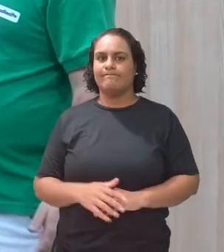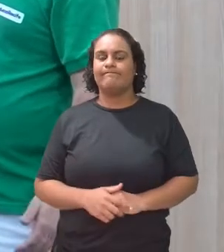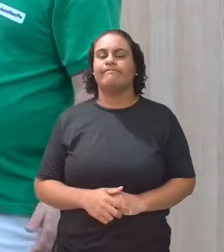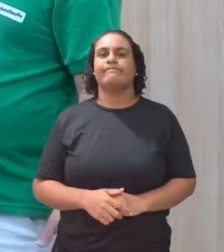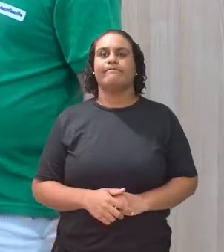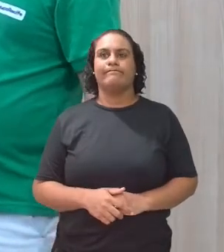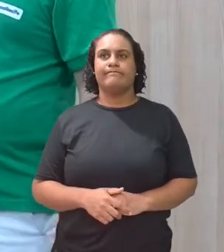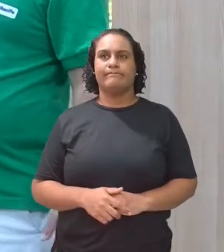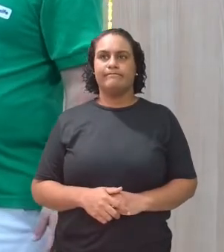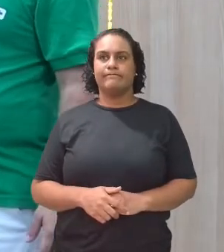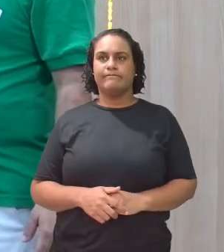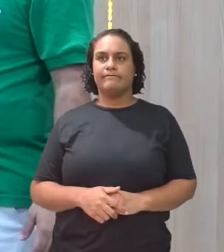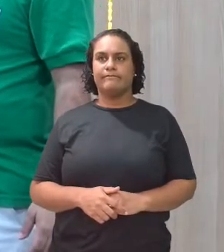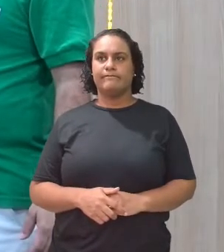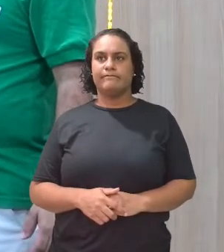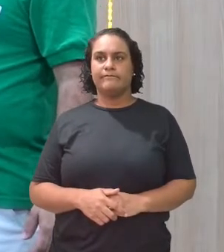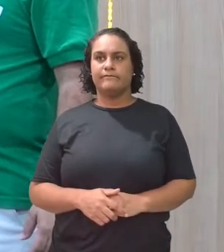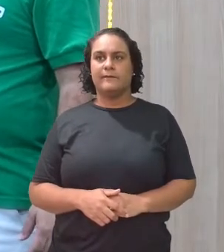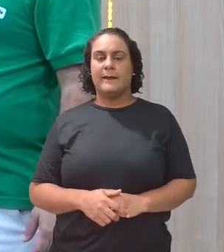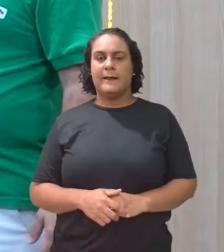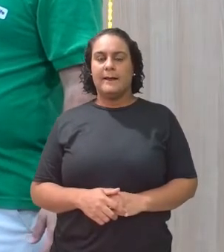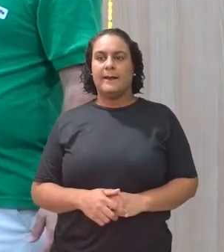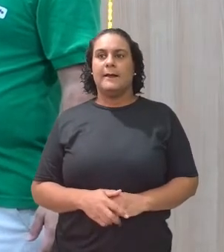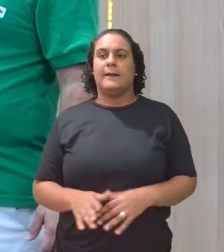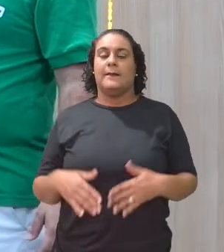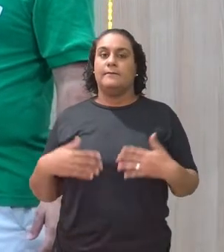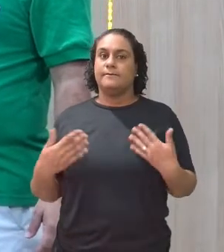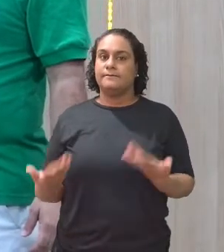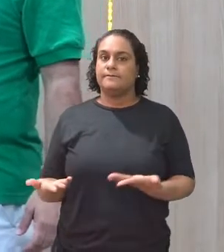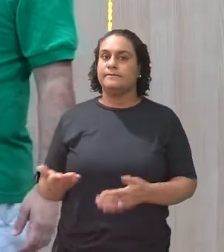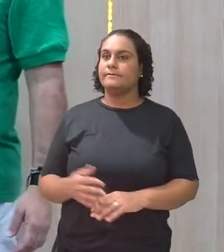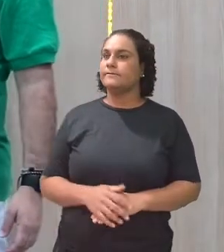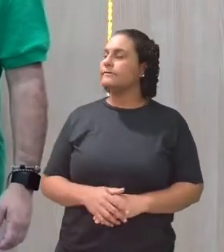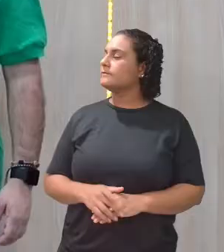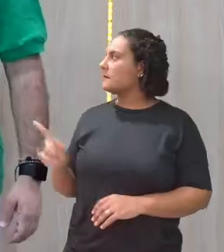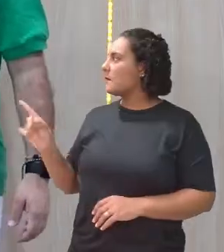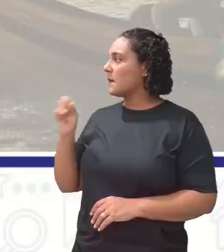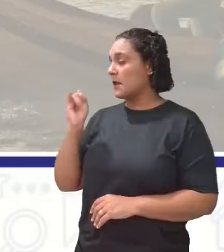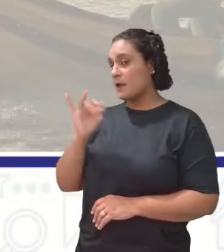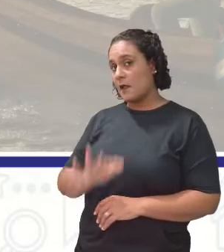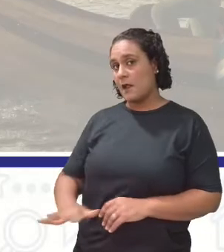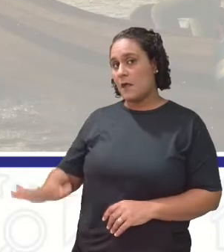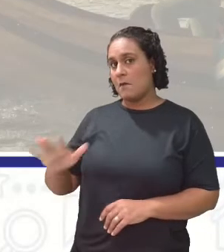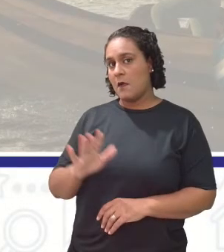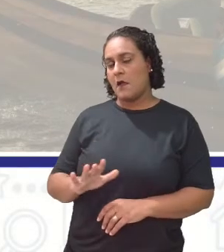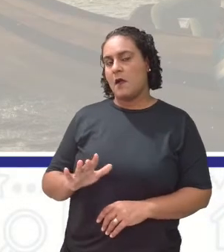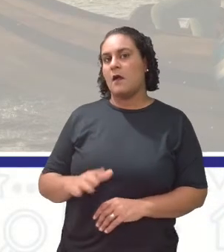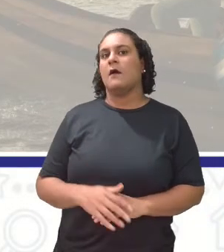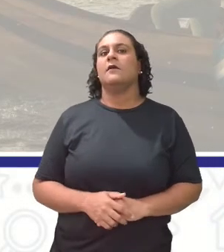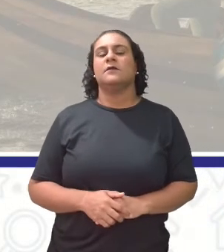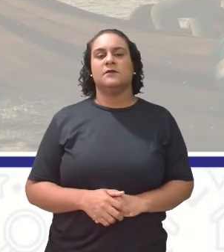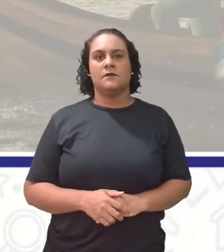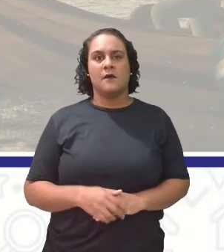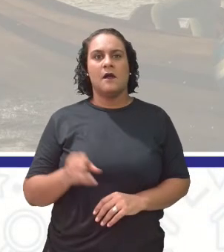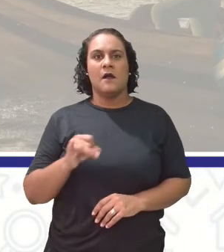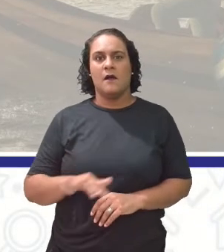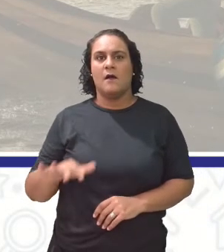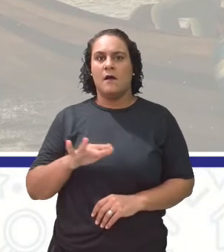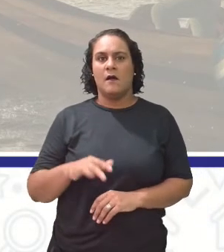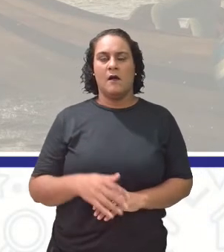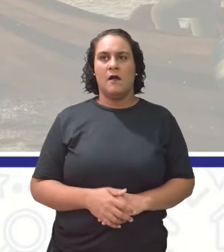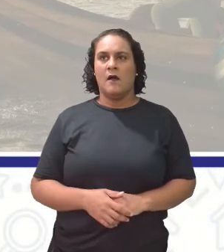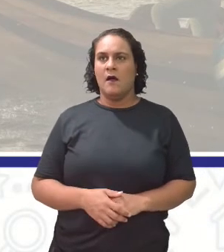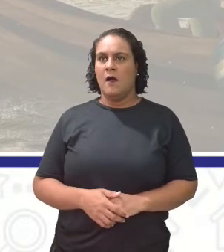xenofobia, ok? Então, aí vejam, aqui a imagenzinha, né, do germano lá, dizendo, nós não